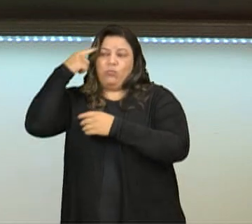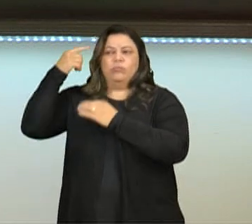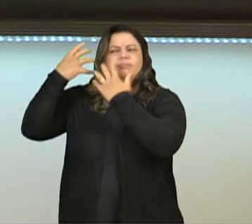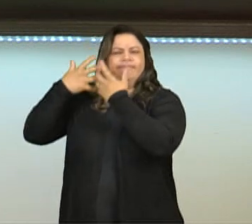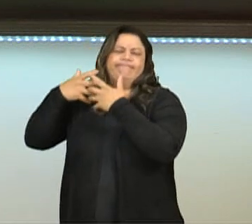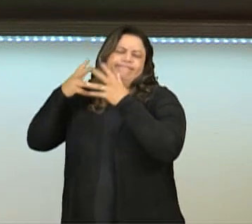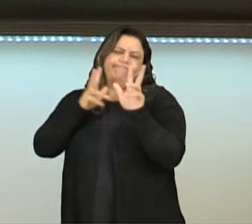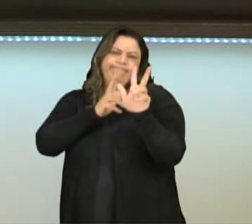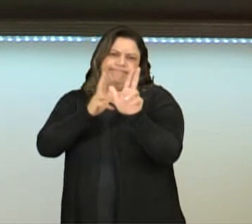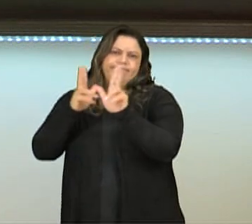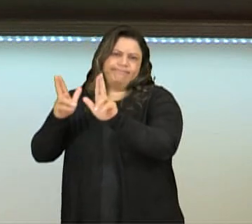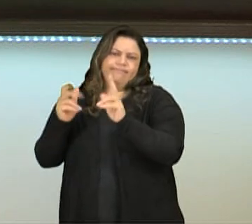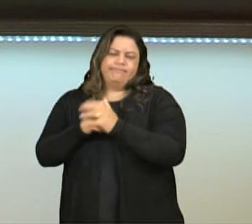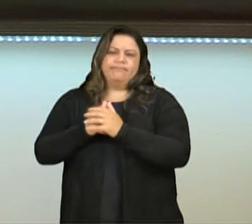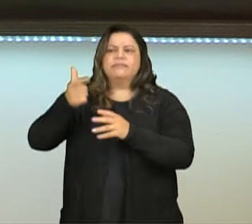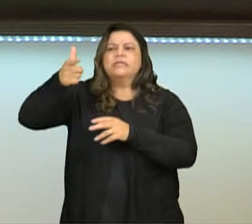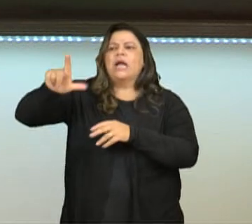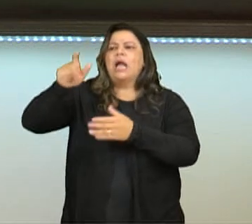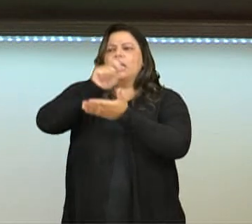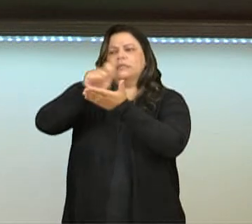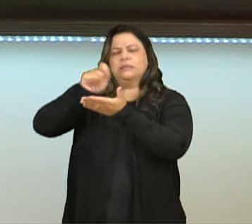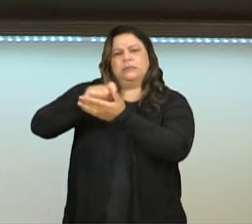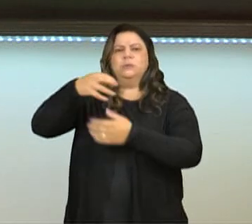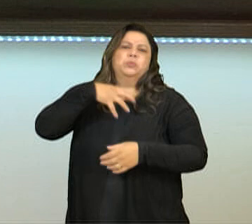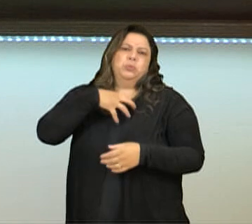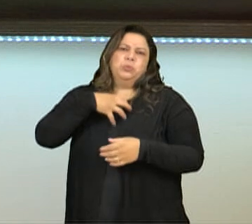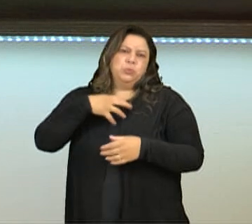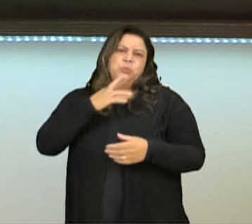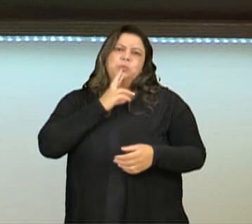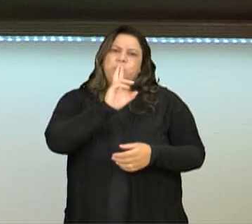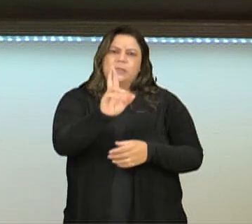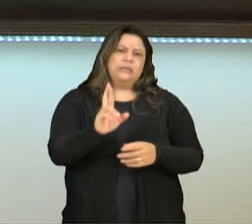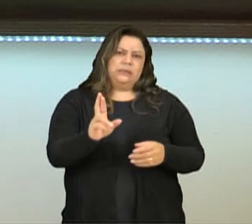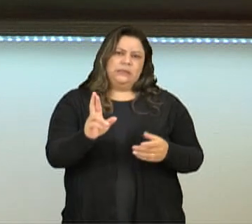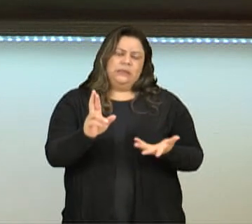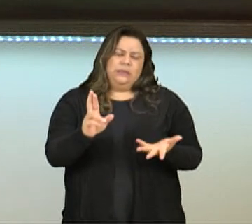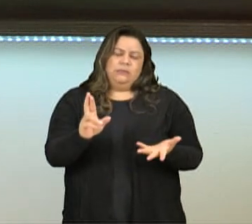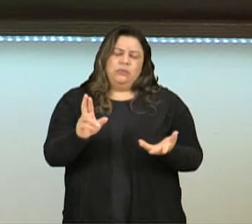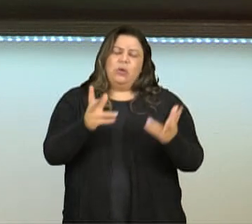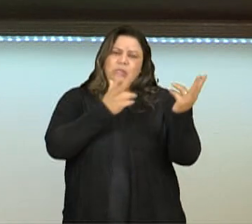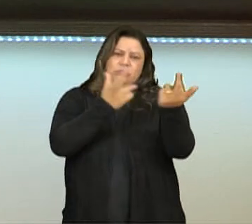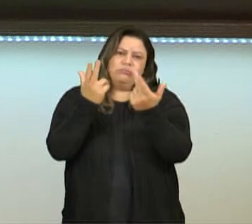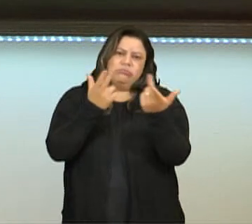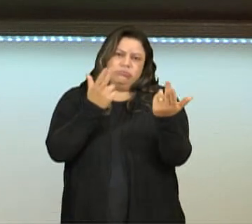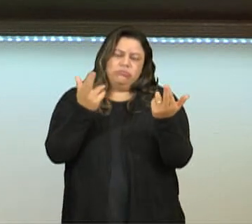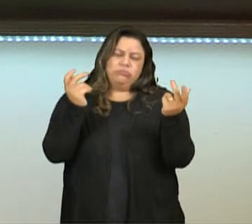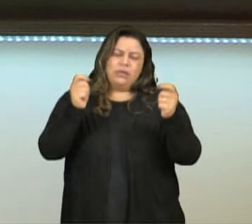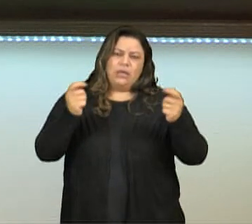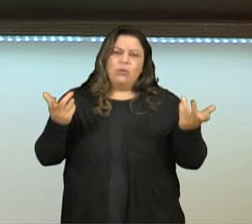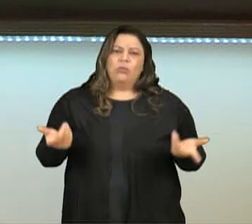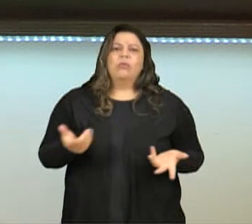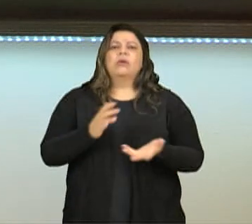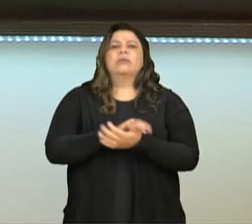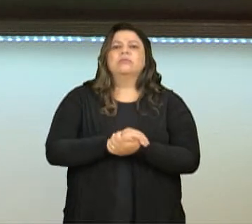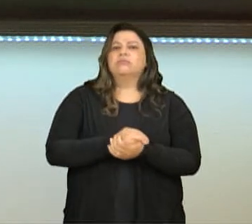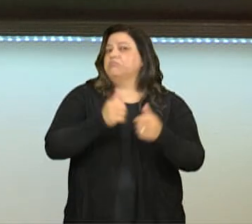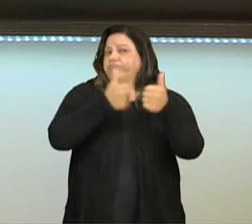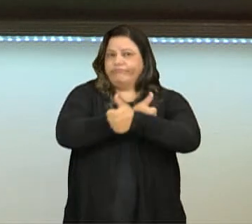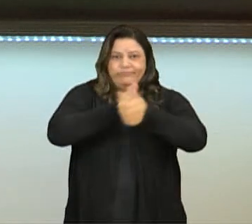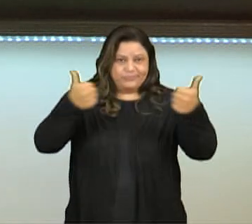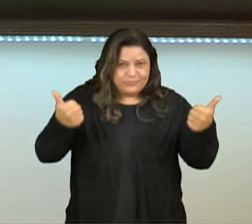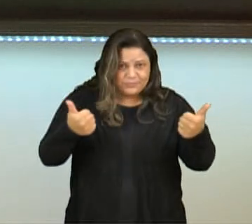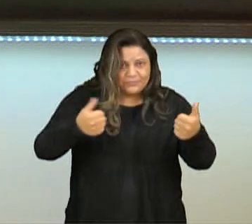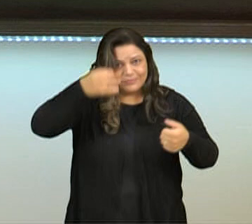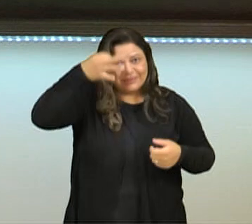raciocínio. Ah, eu escrevi de outro jeito, mas a resposta dá o mesmo resultado, tem a ver com o que está sendo perguntado. Então,